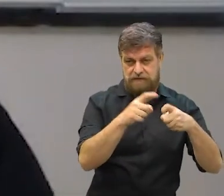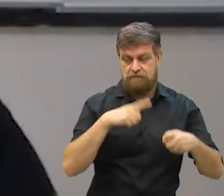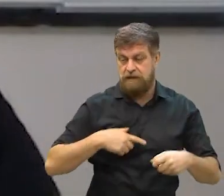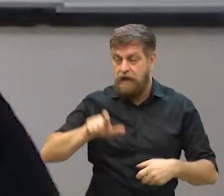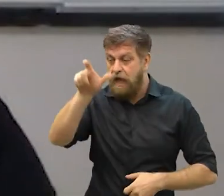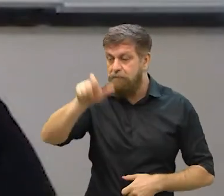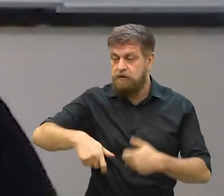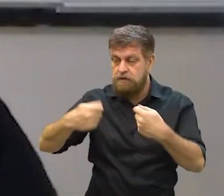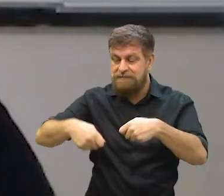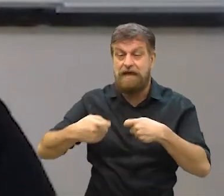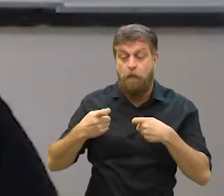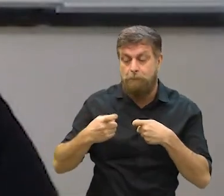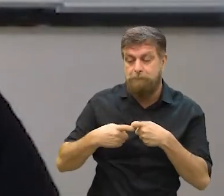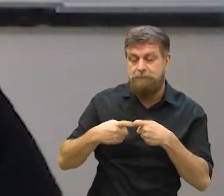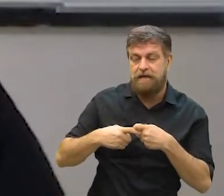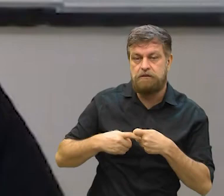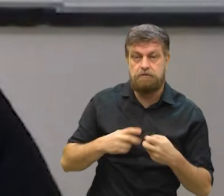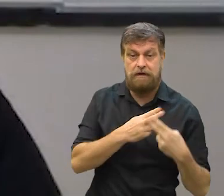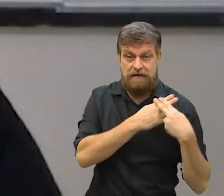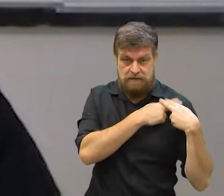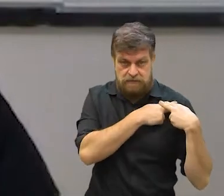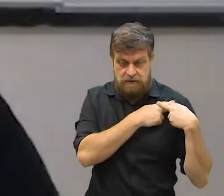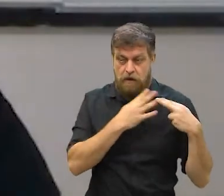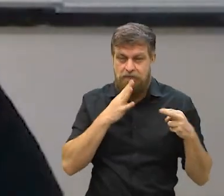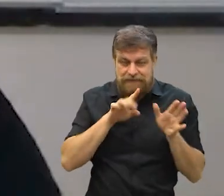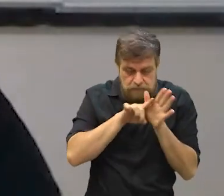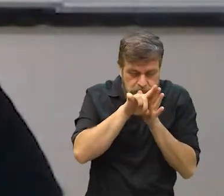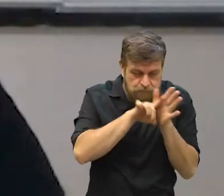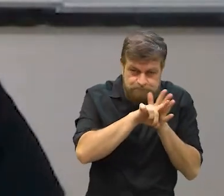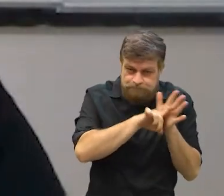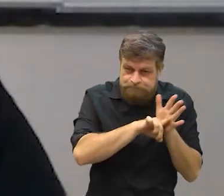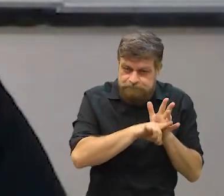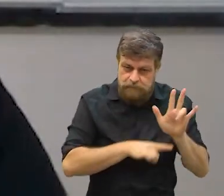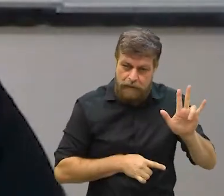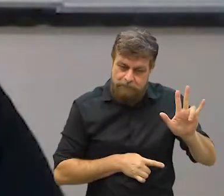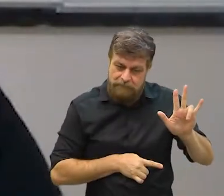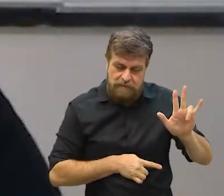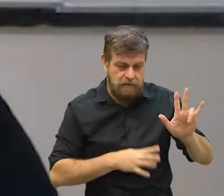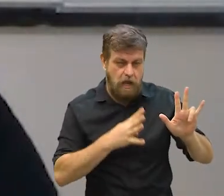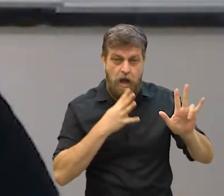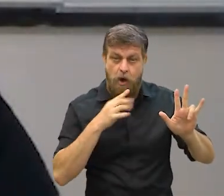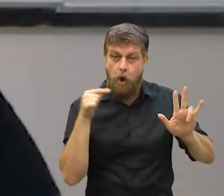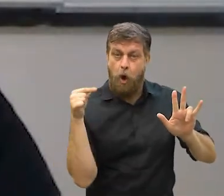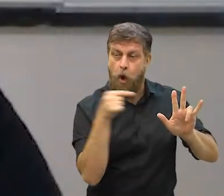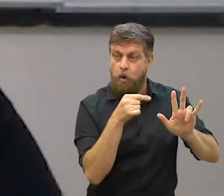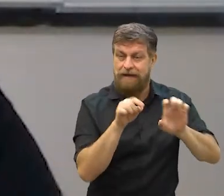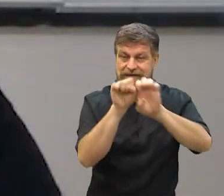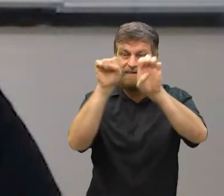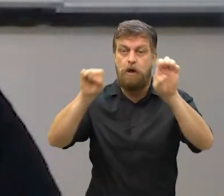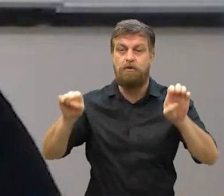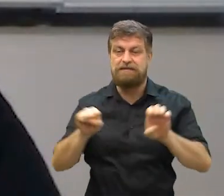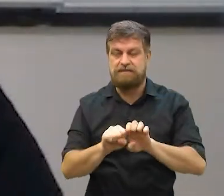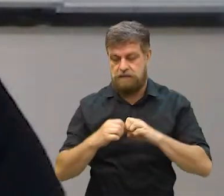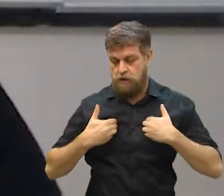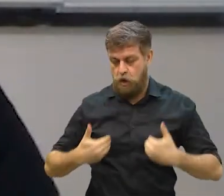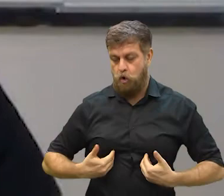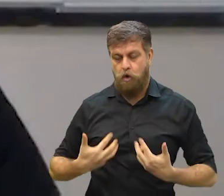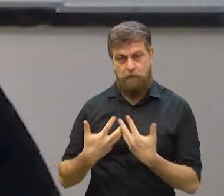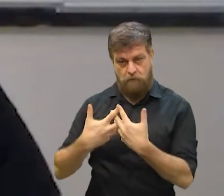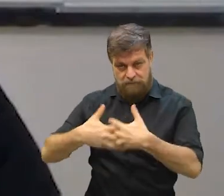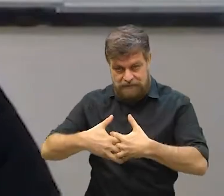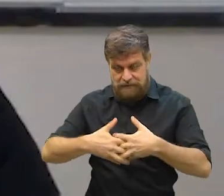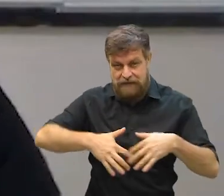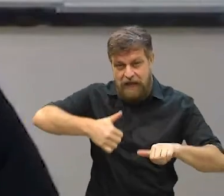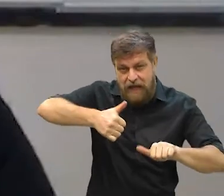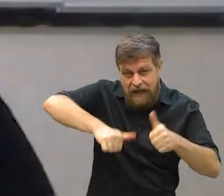indica a necessidade de um médico que conheça muito bem a planta, que conheça o sistema endocannabinoide, que